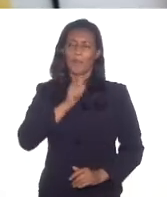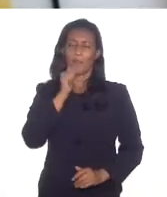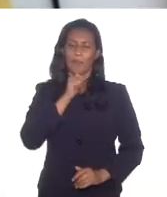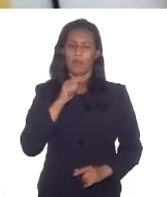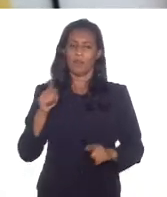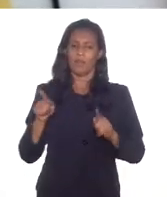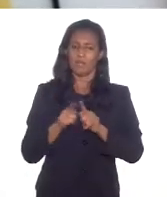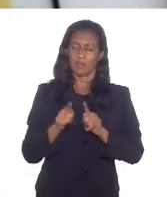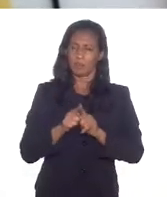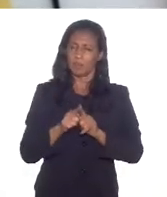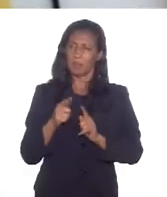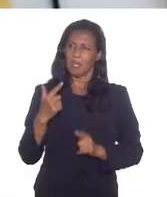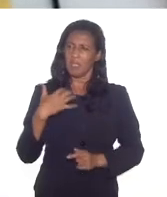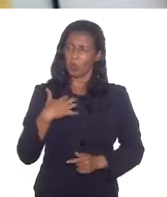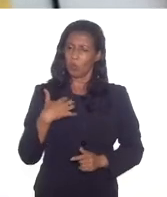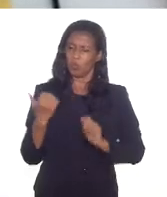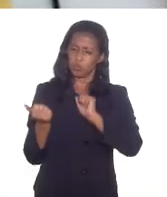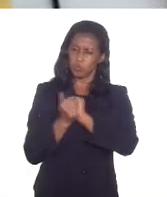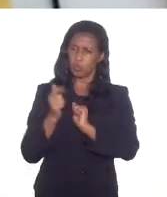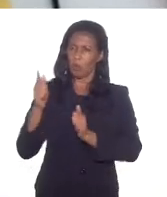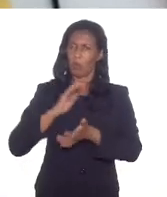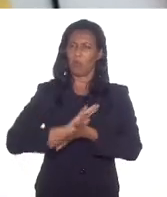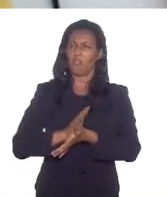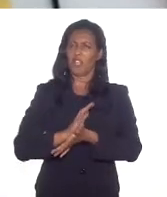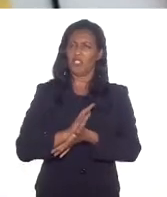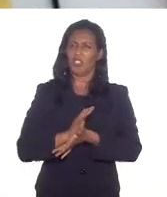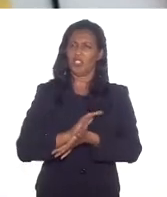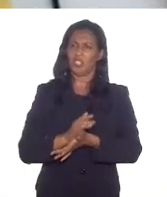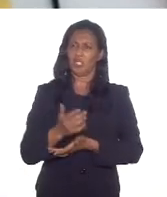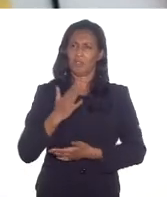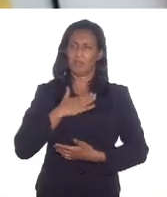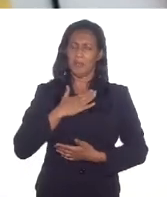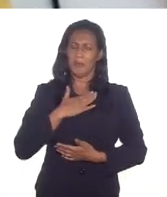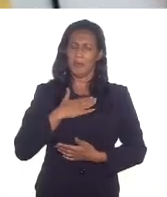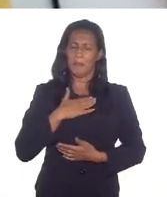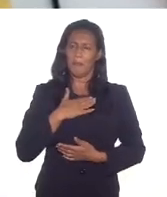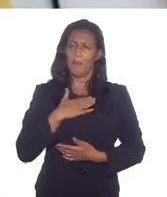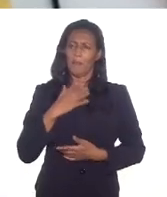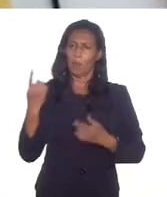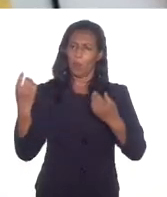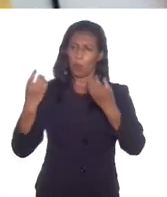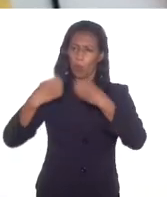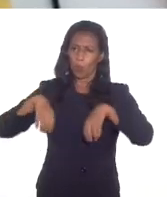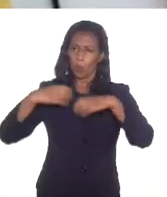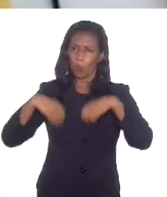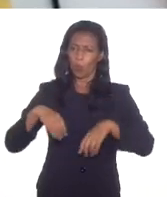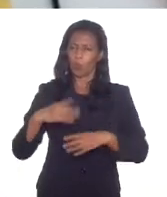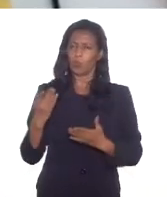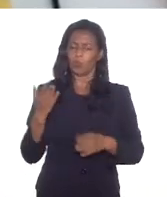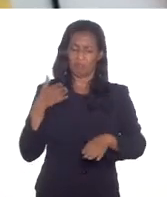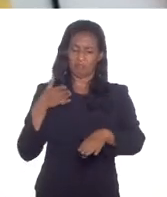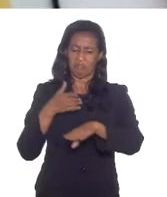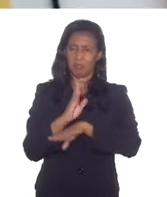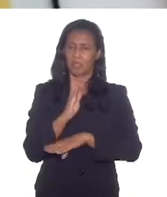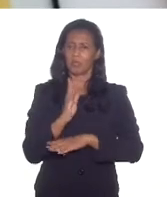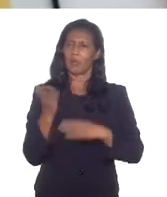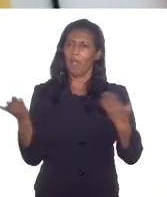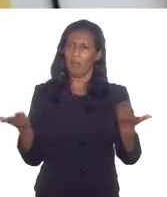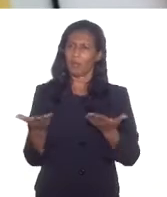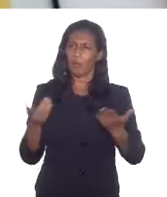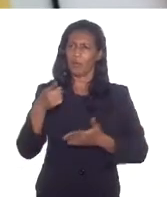porque considero uma covardia. Vossa Excelência é uma pauta minha na casa, que é o concurso público. Graças a Vossa Excelência da Presidência da